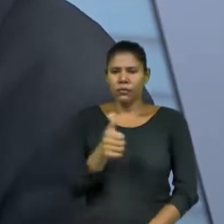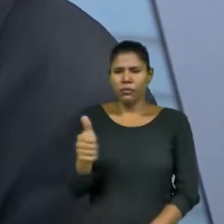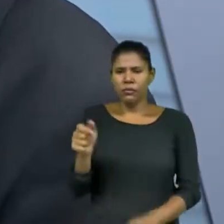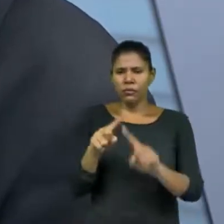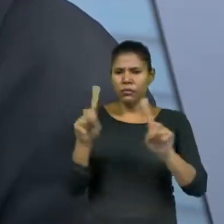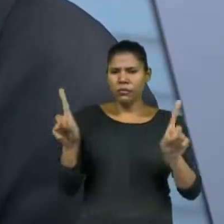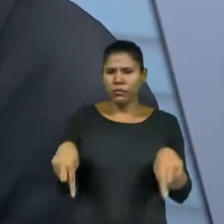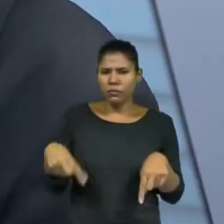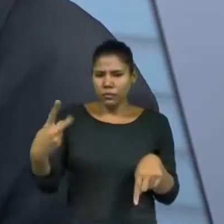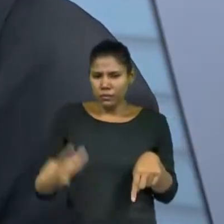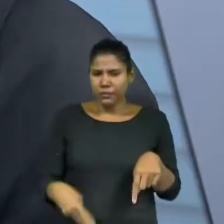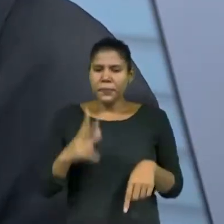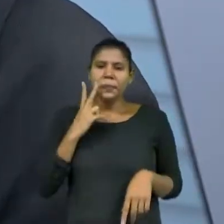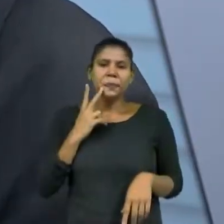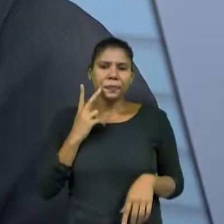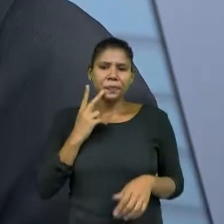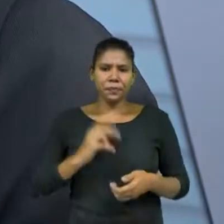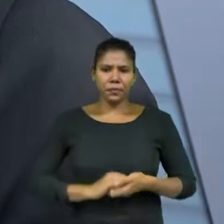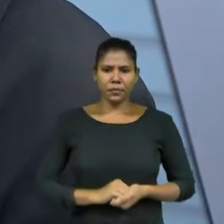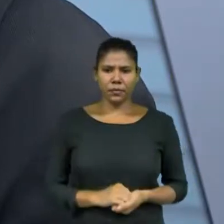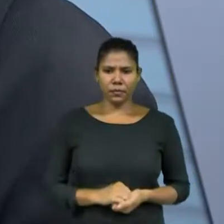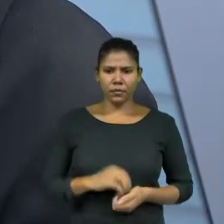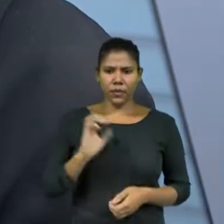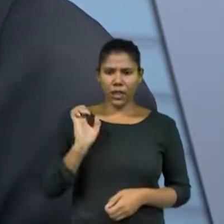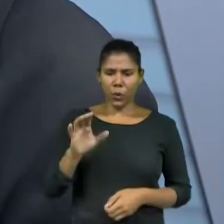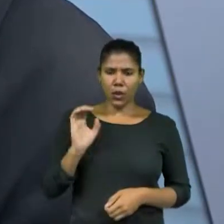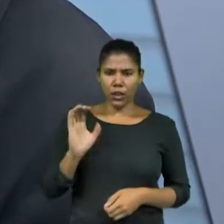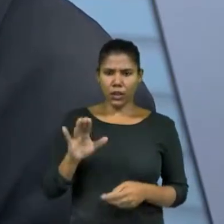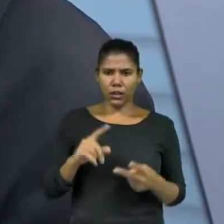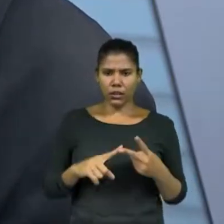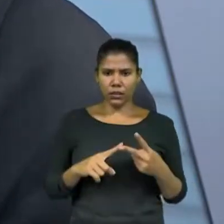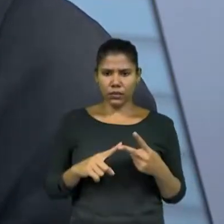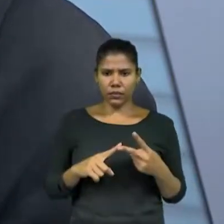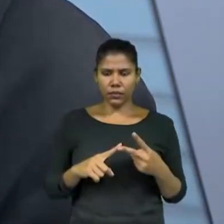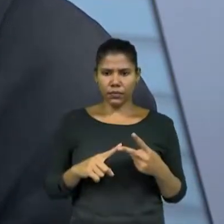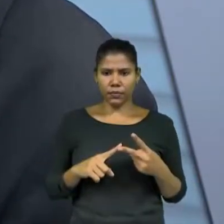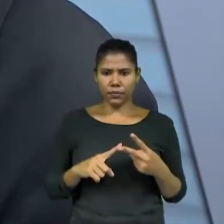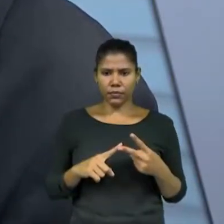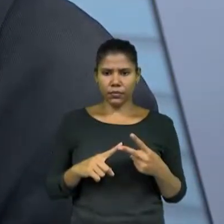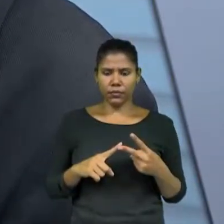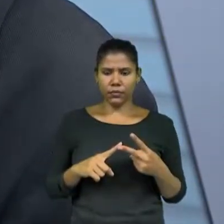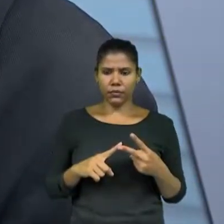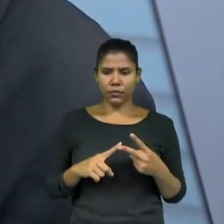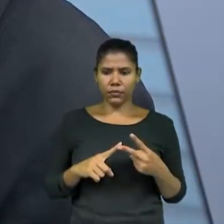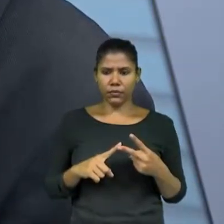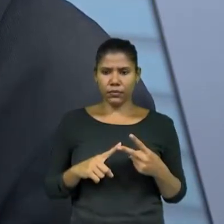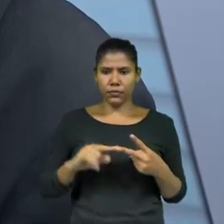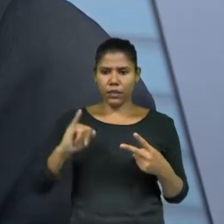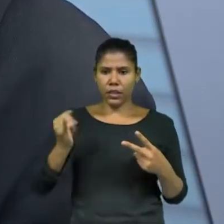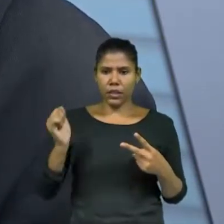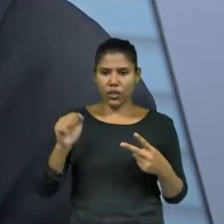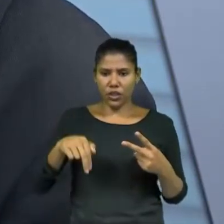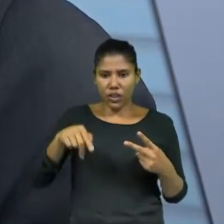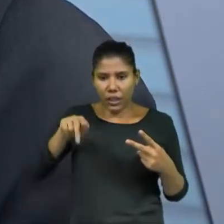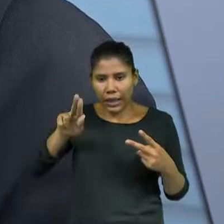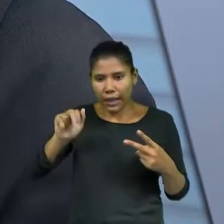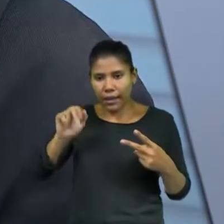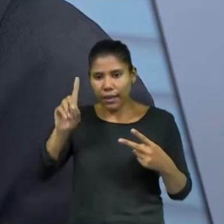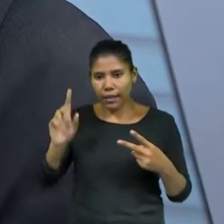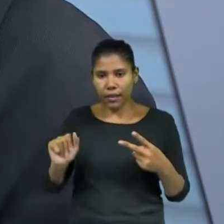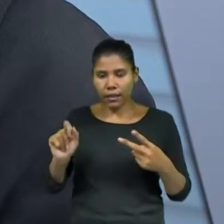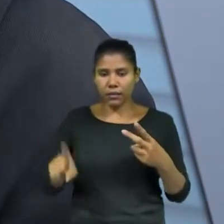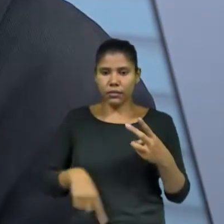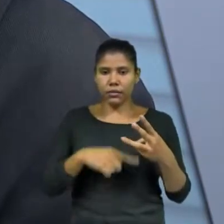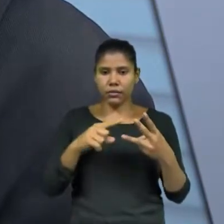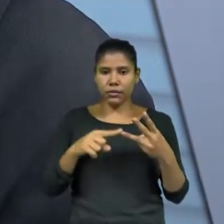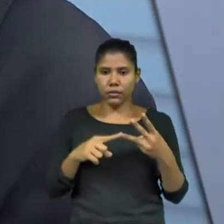no Ceará. Isso. A produção me passou aqui. Caucaia é da tua, né? Bienergia. Jangada, não sei